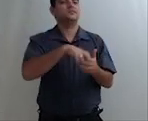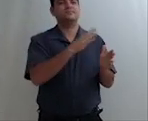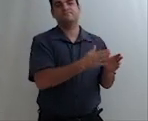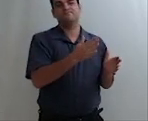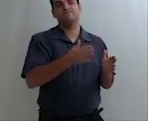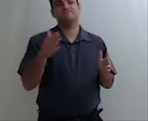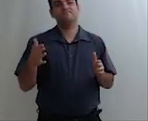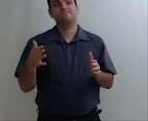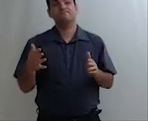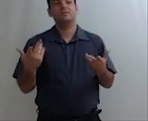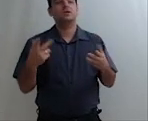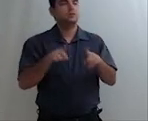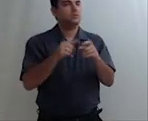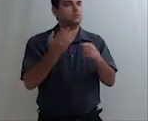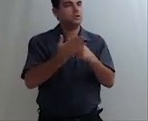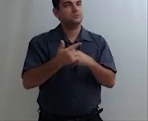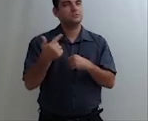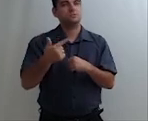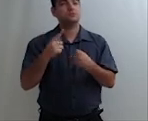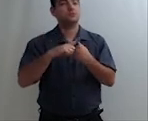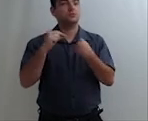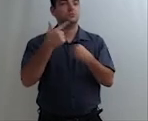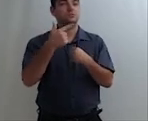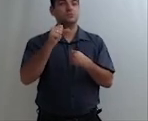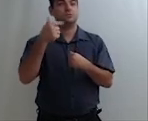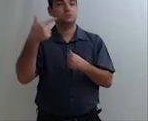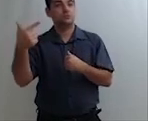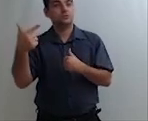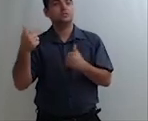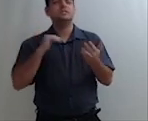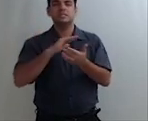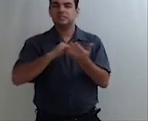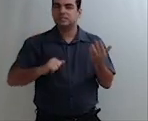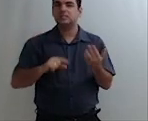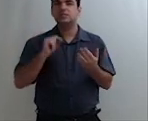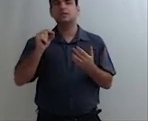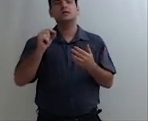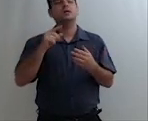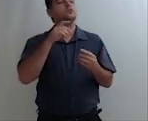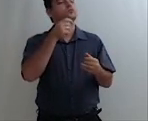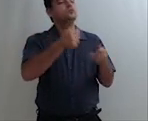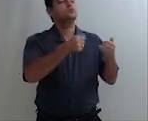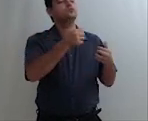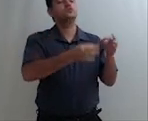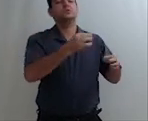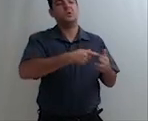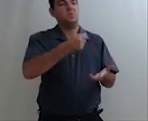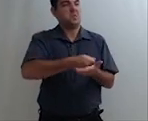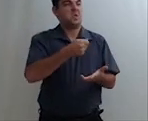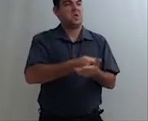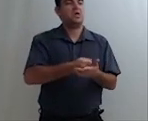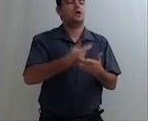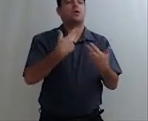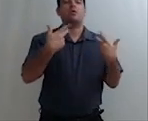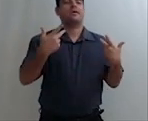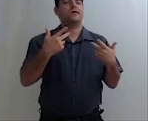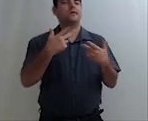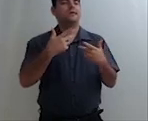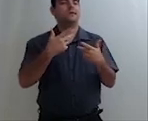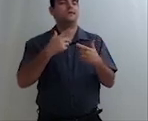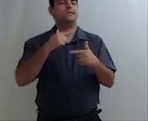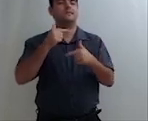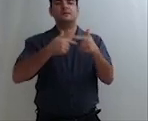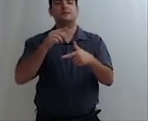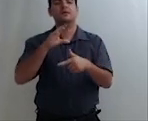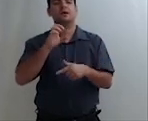parágrafo 2º artigo 282 que exclui a possibilidade do juiz impor de ofício qualquer medida cautelar inclusive e o Artigo